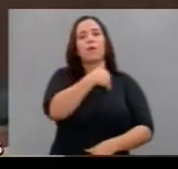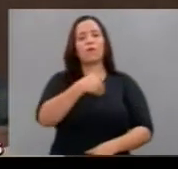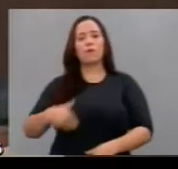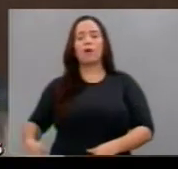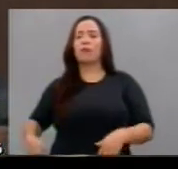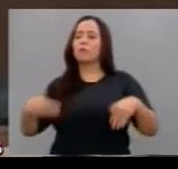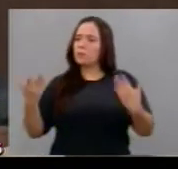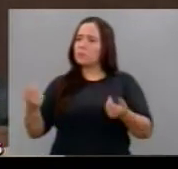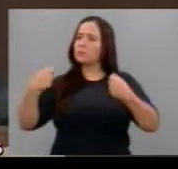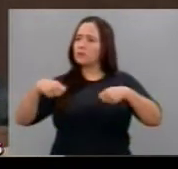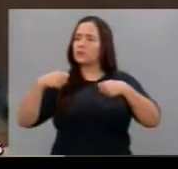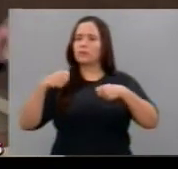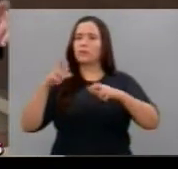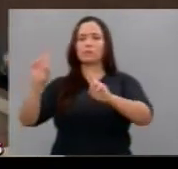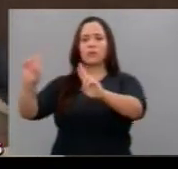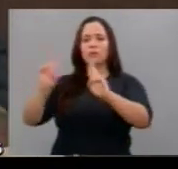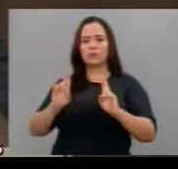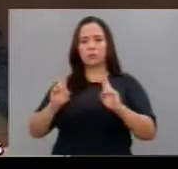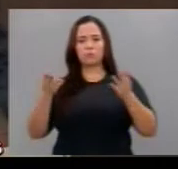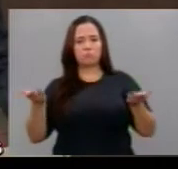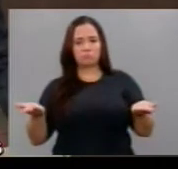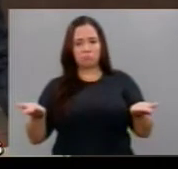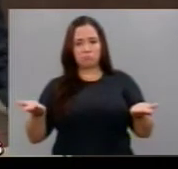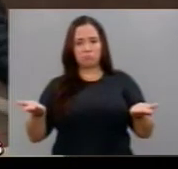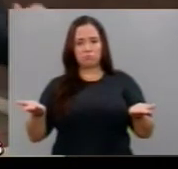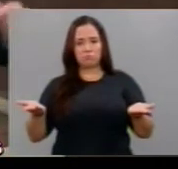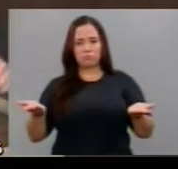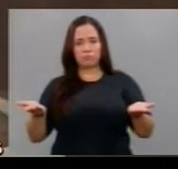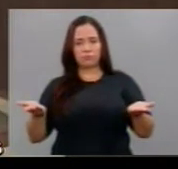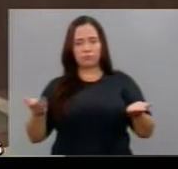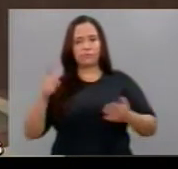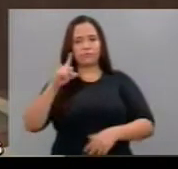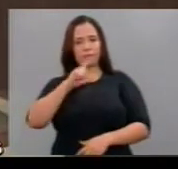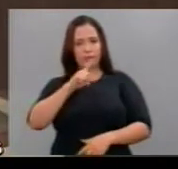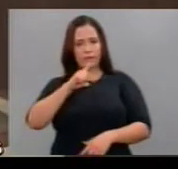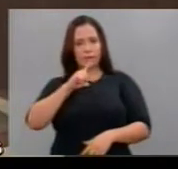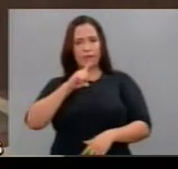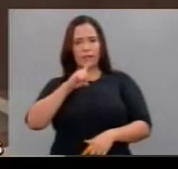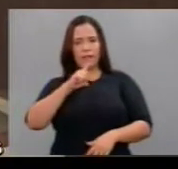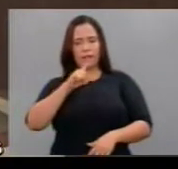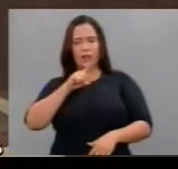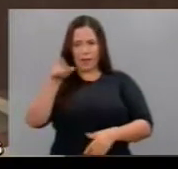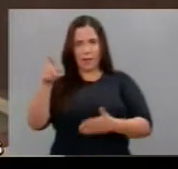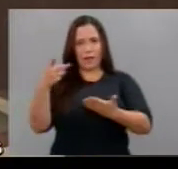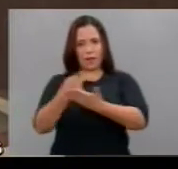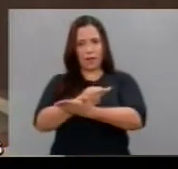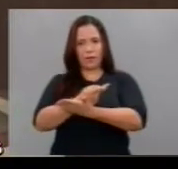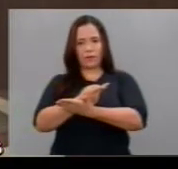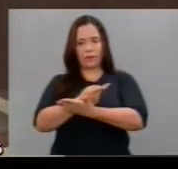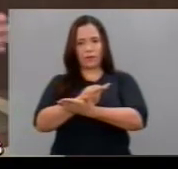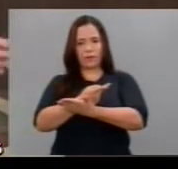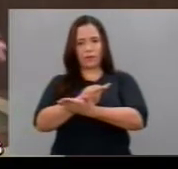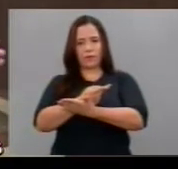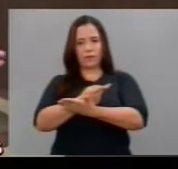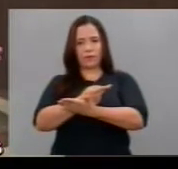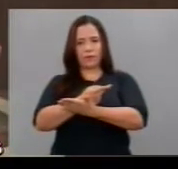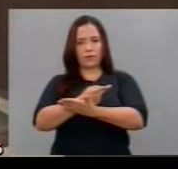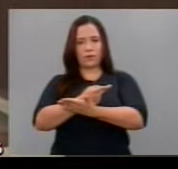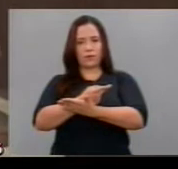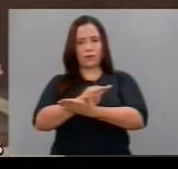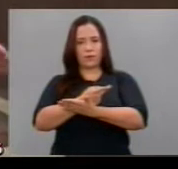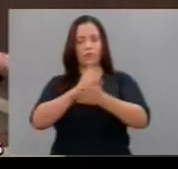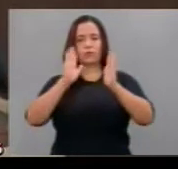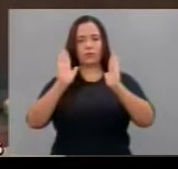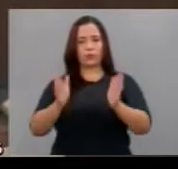isso. Em que medida? Tendo em vista que esse fato ocupou